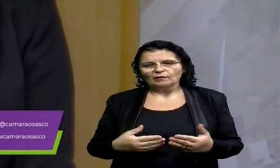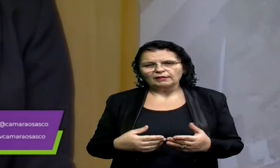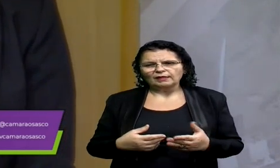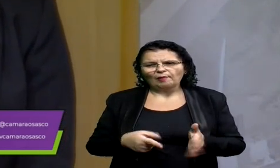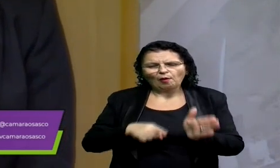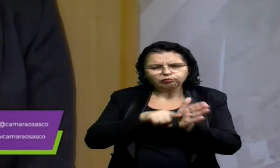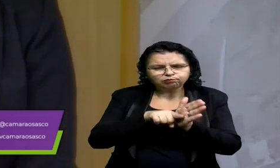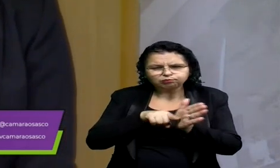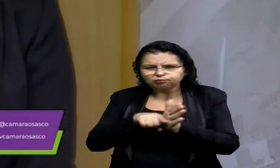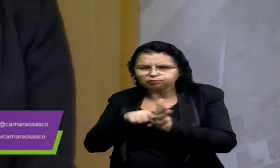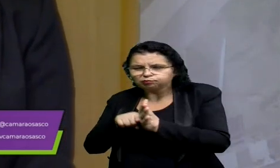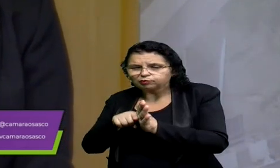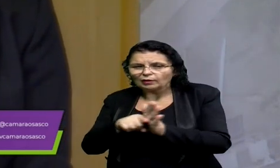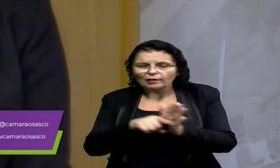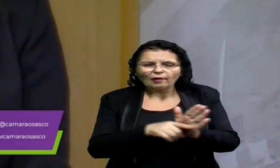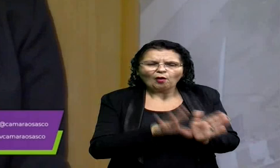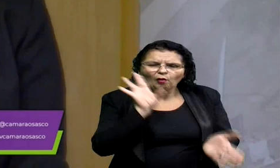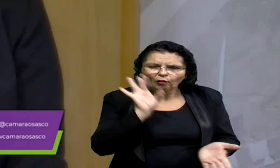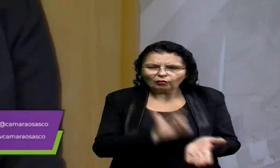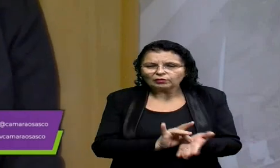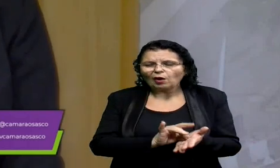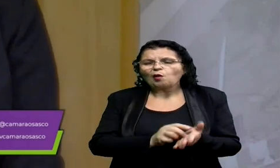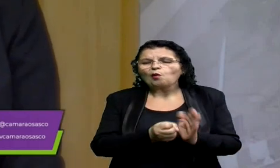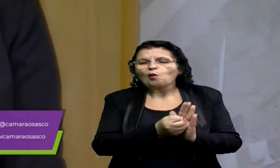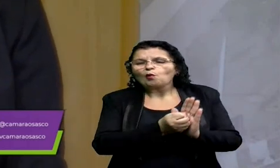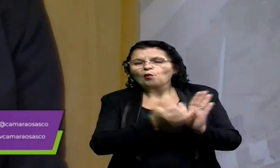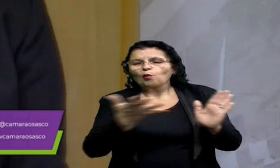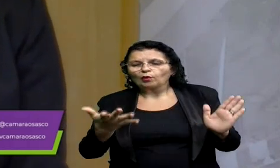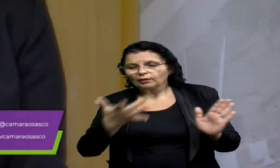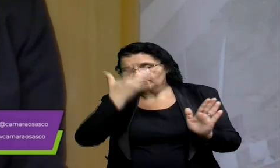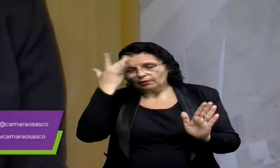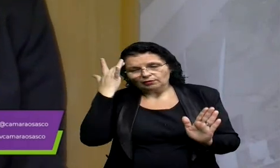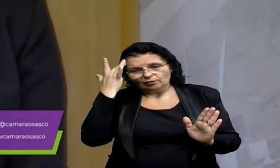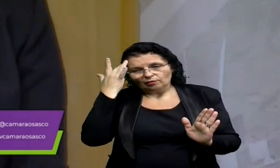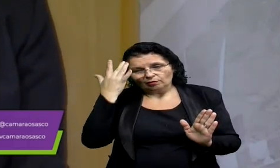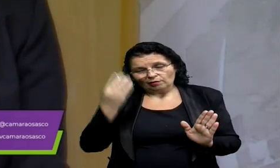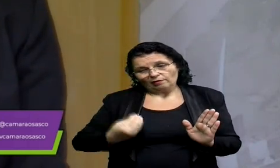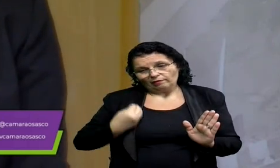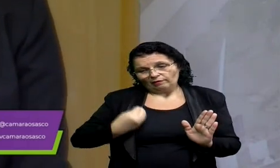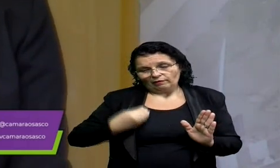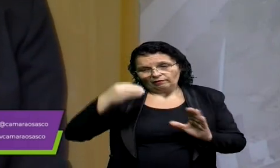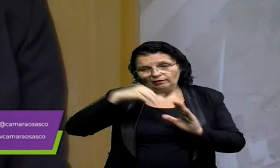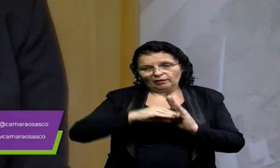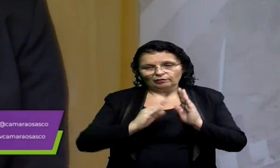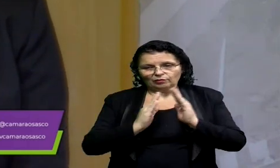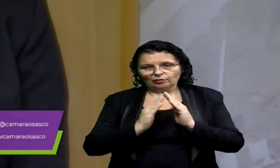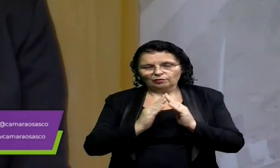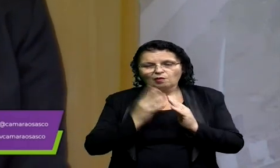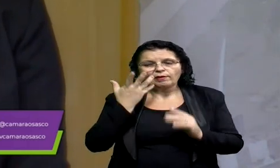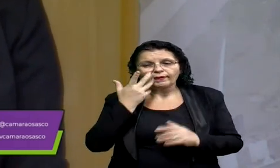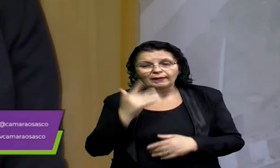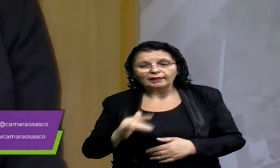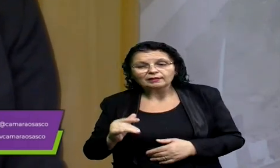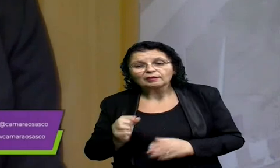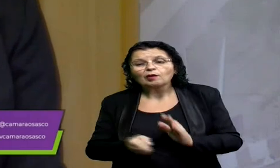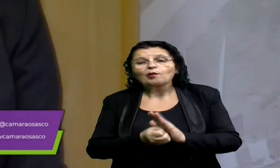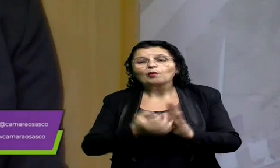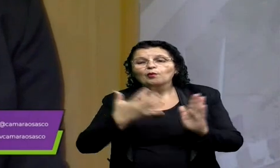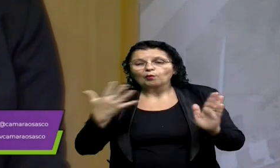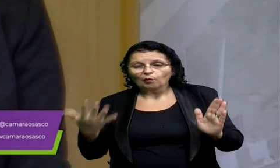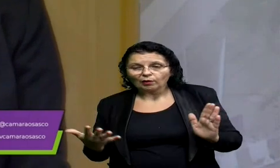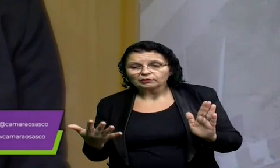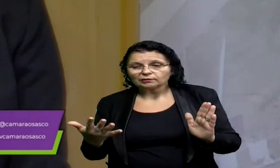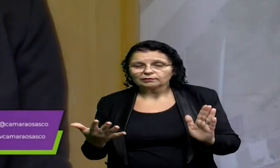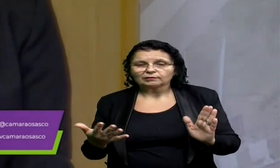ele vai trazer verdadeiramente quantas pessoas com deficiência nós temos no nosso município quantas crianças com deficiência nós temos o